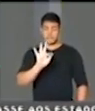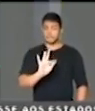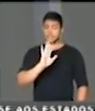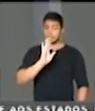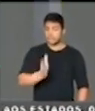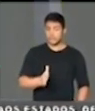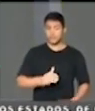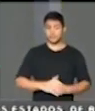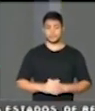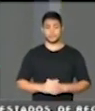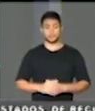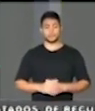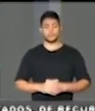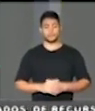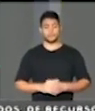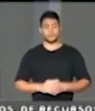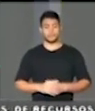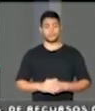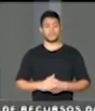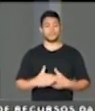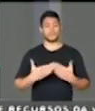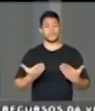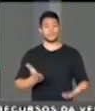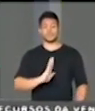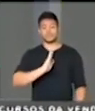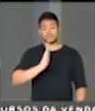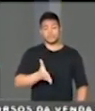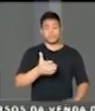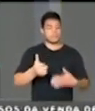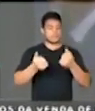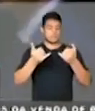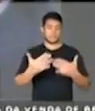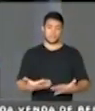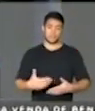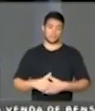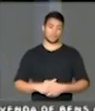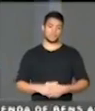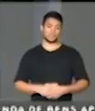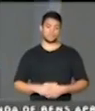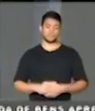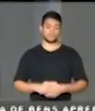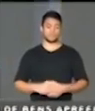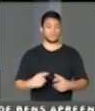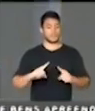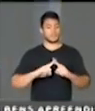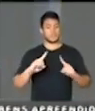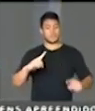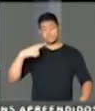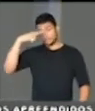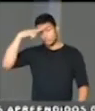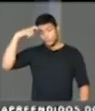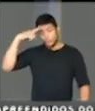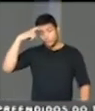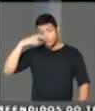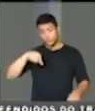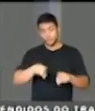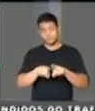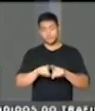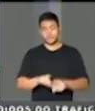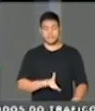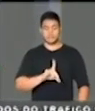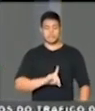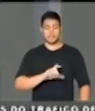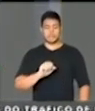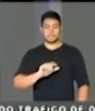Eurico Javás disse que este caso não poderia ser visto pela Lava Jato. Mas Moro e Dallagnol